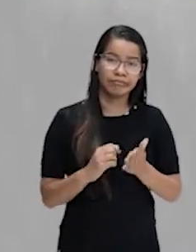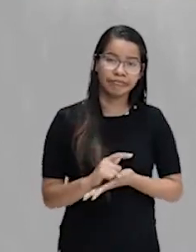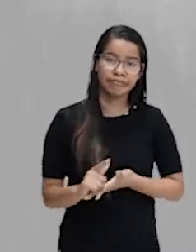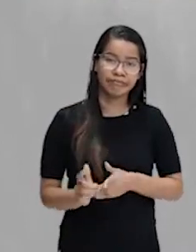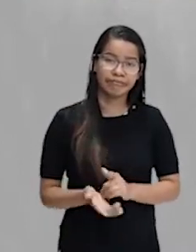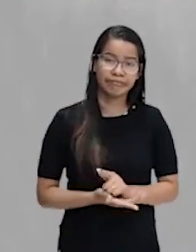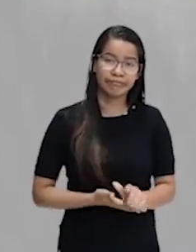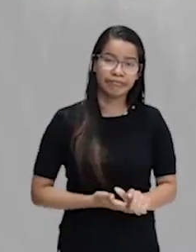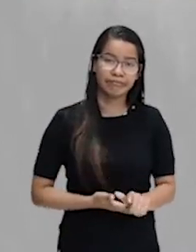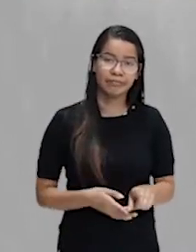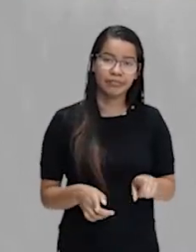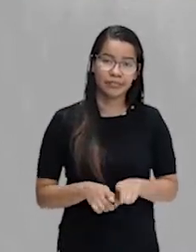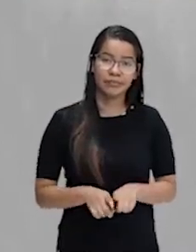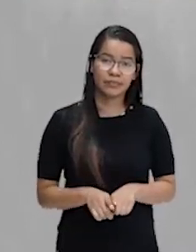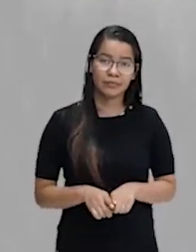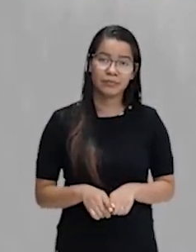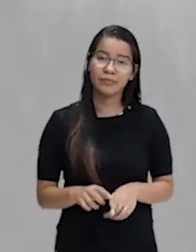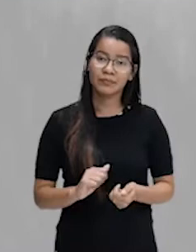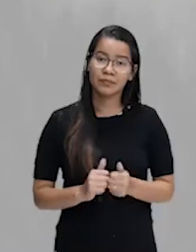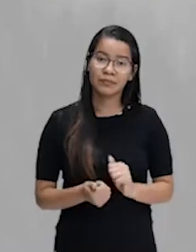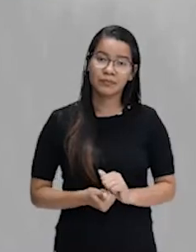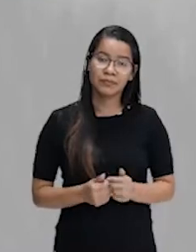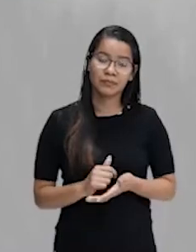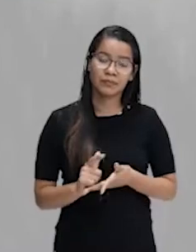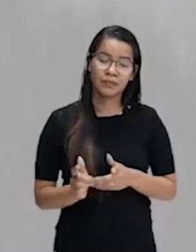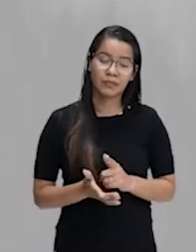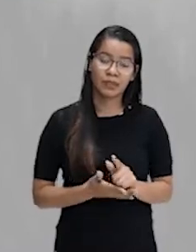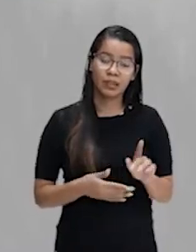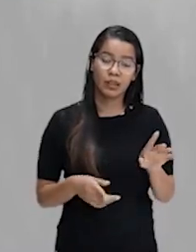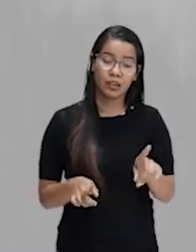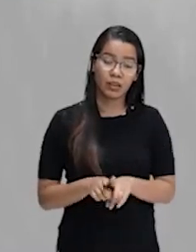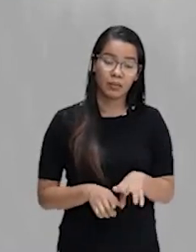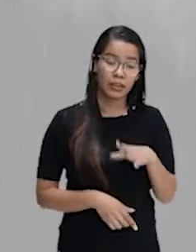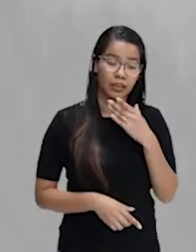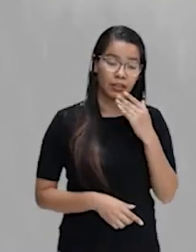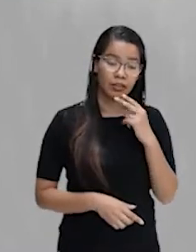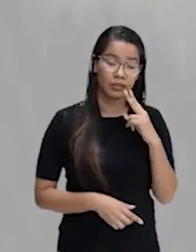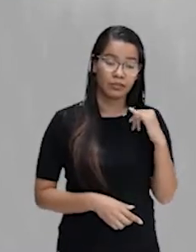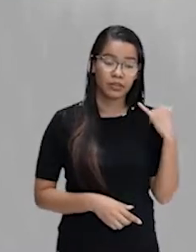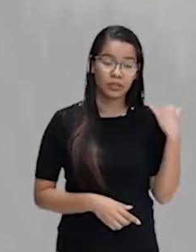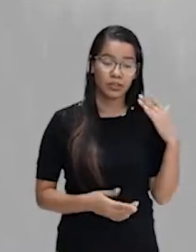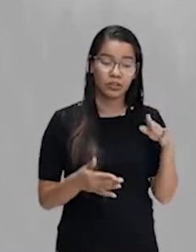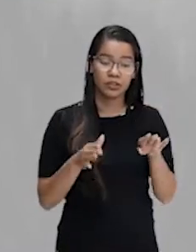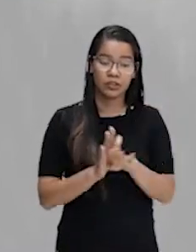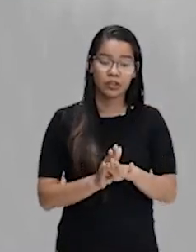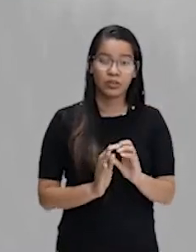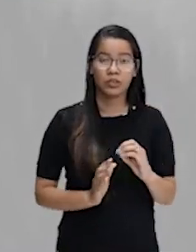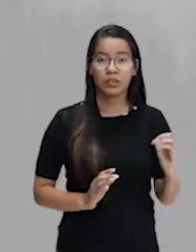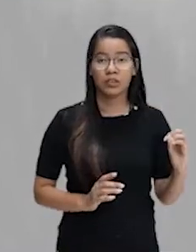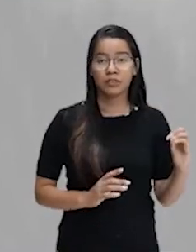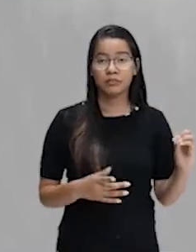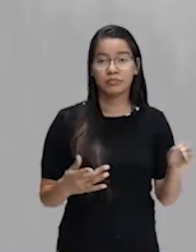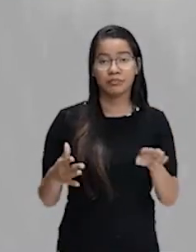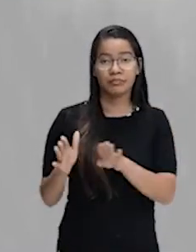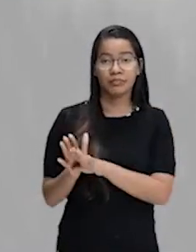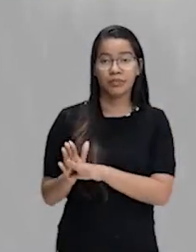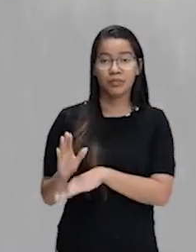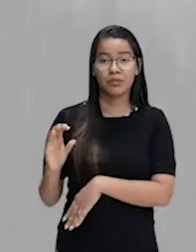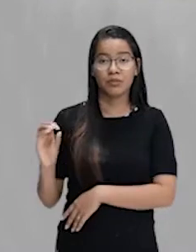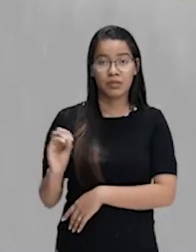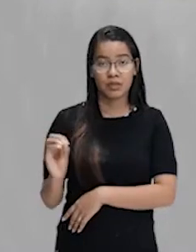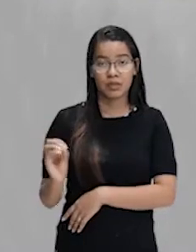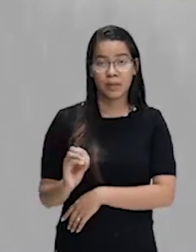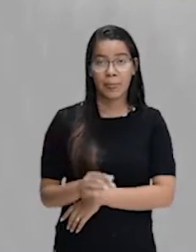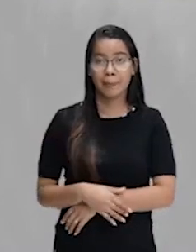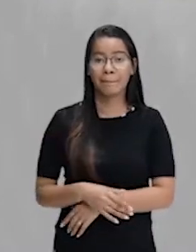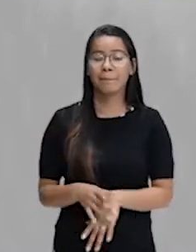higienização, hábitos de higiene, hábitos alimentares que vão vir do Oriente para o Ocidente,